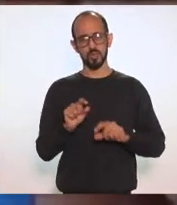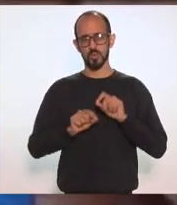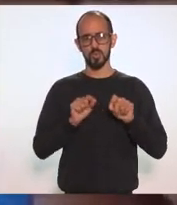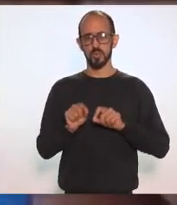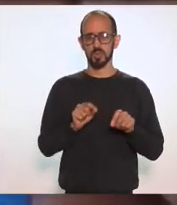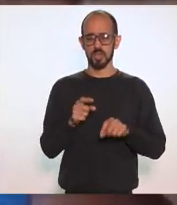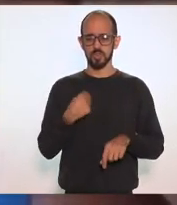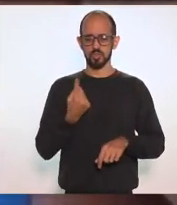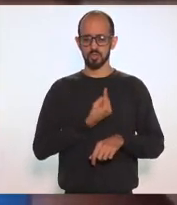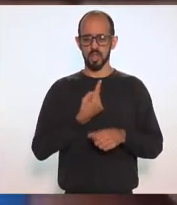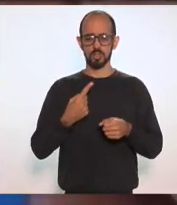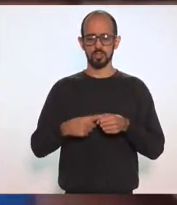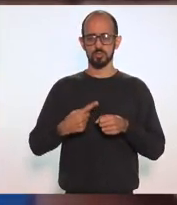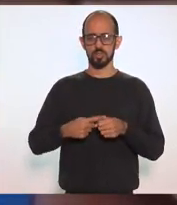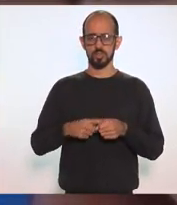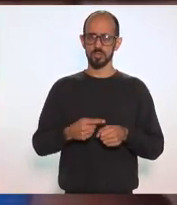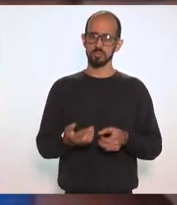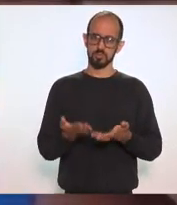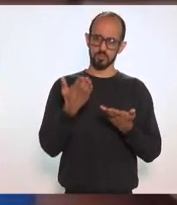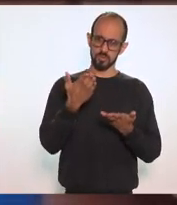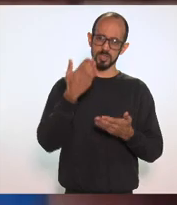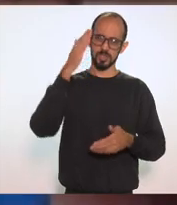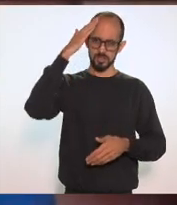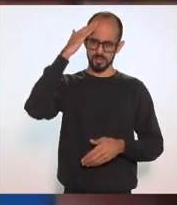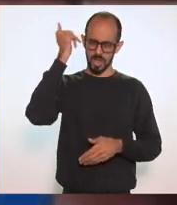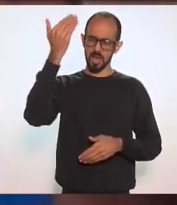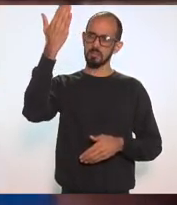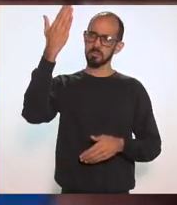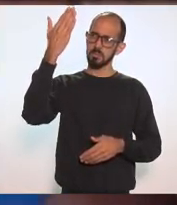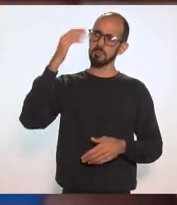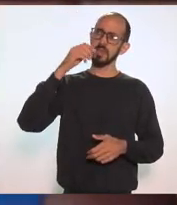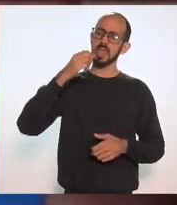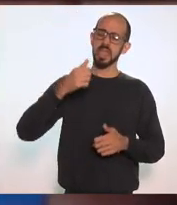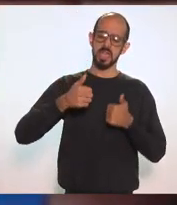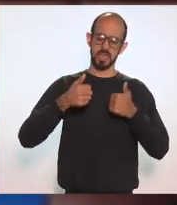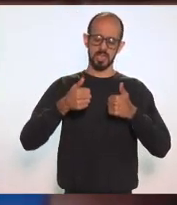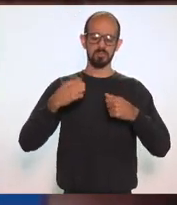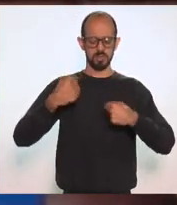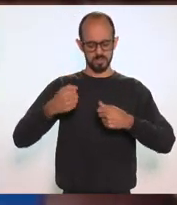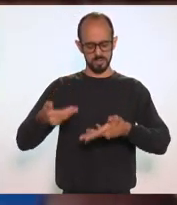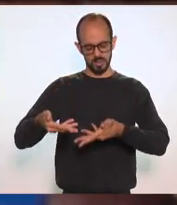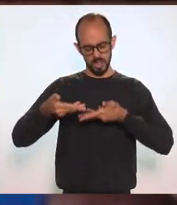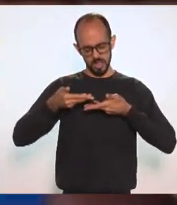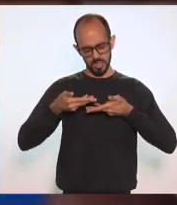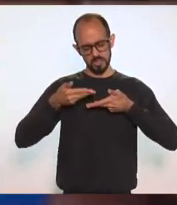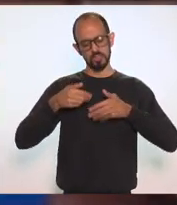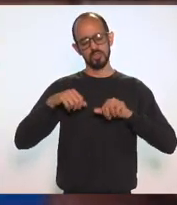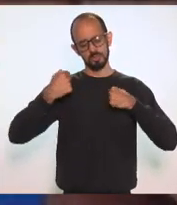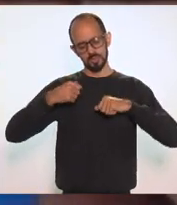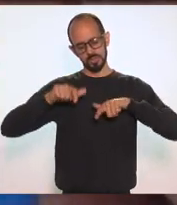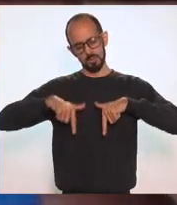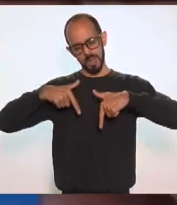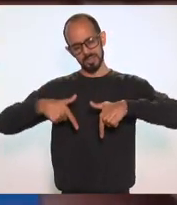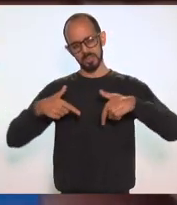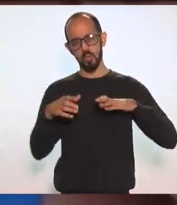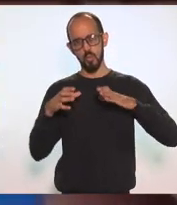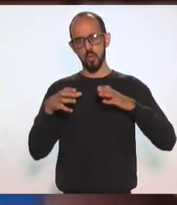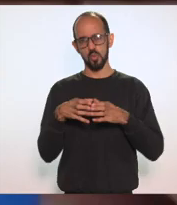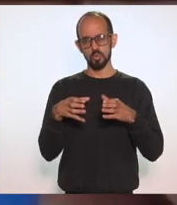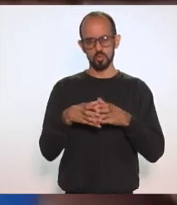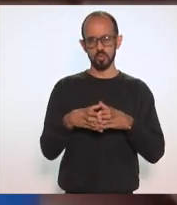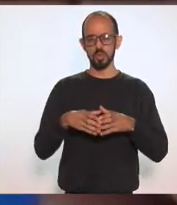Vossa Excelência sabe bem, que precisam, de fato, ser atendidos, ter, de fato, uma ação conjunta para